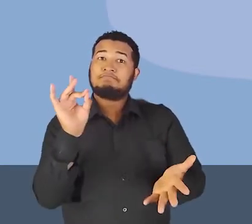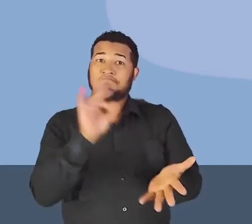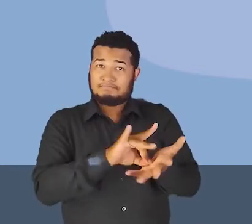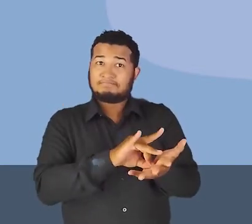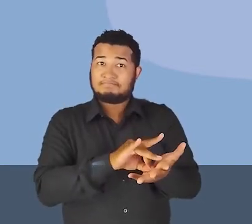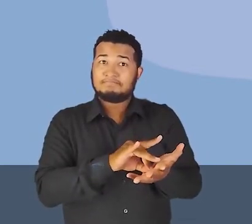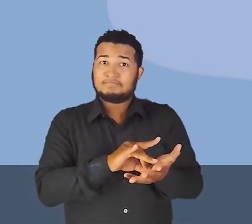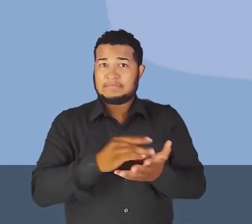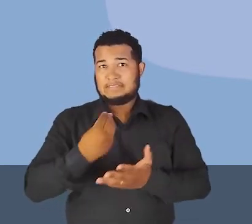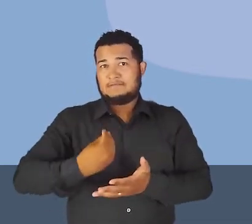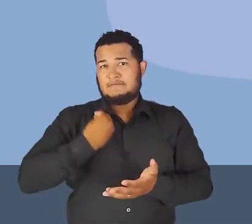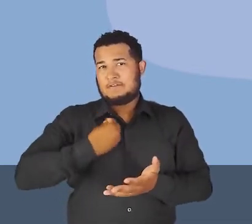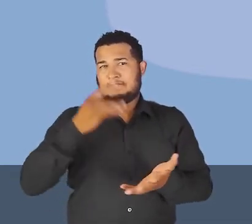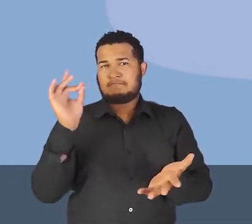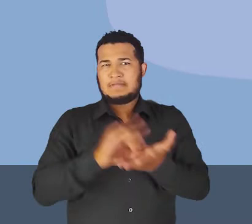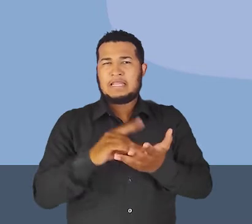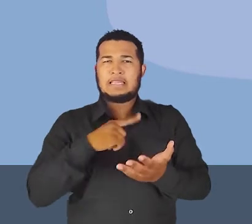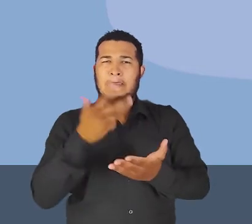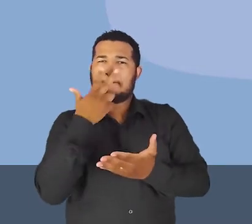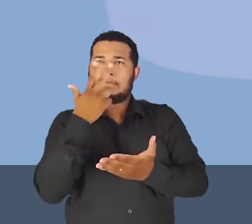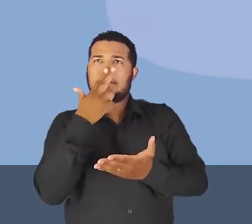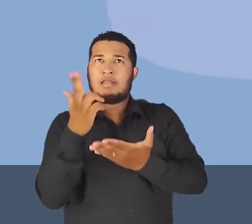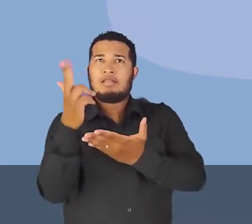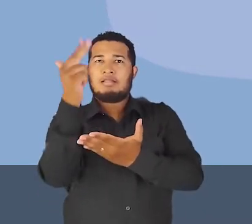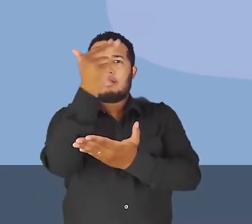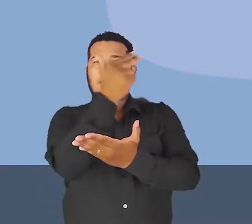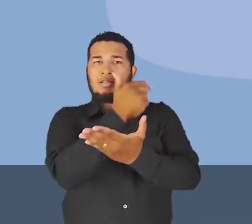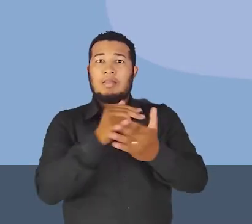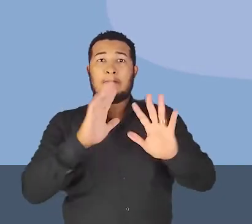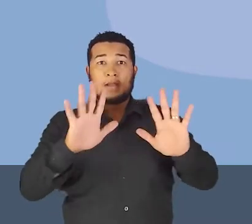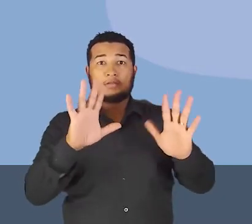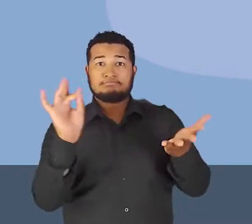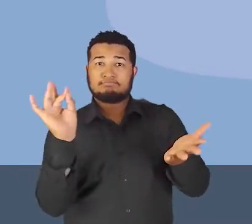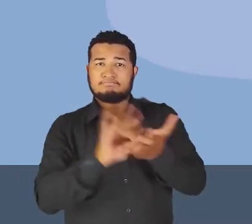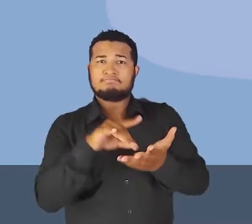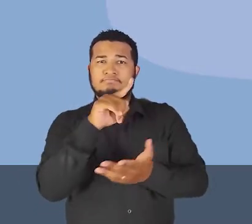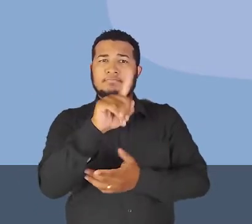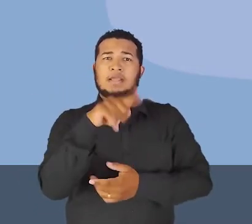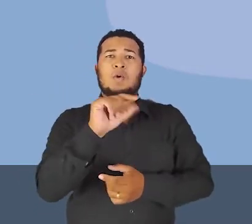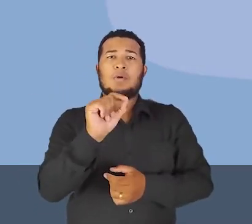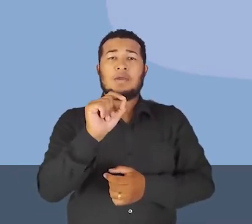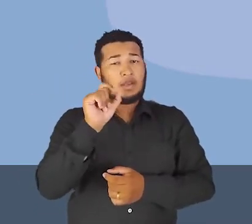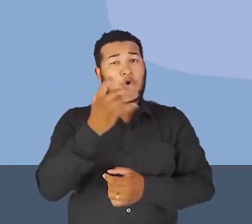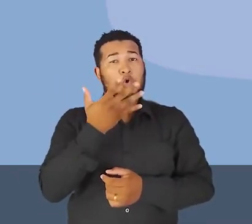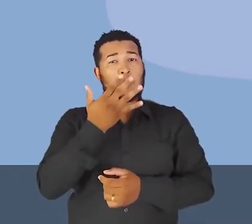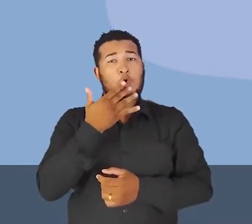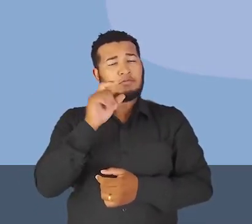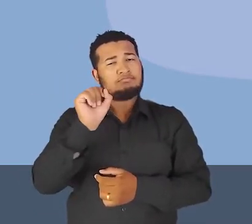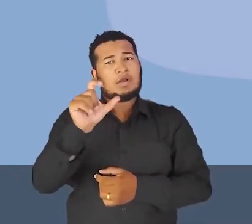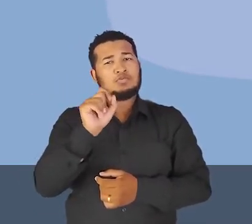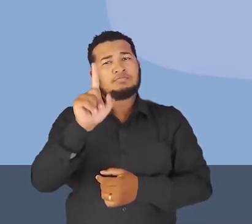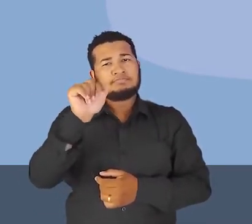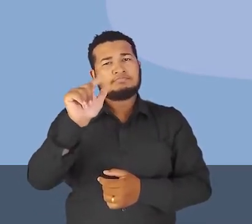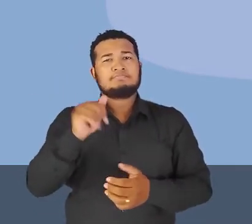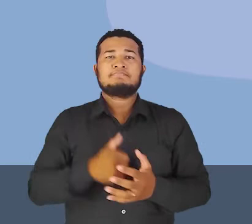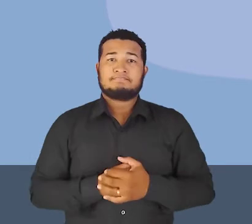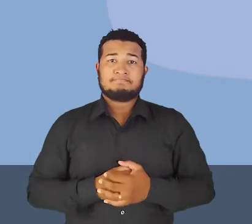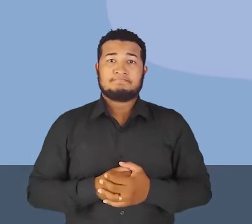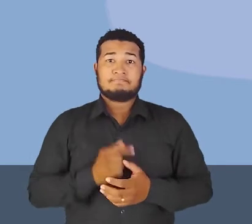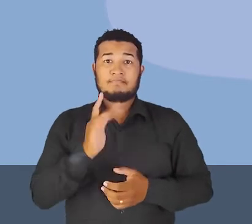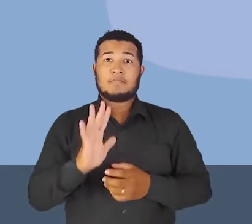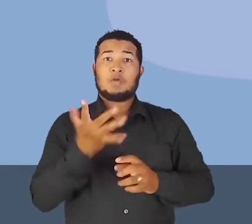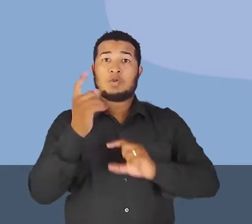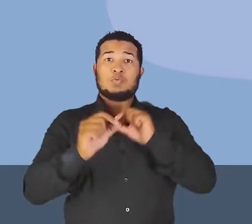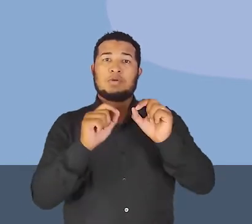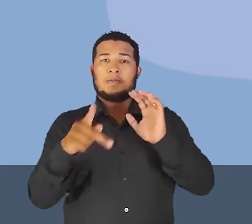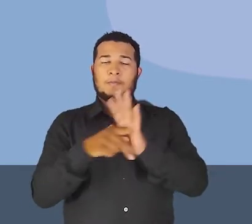né, aí eu tenho um desenho, mas essa solução originalmente, ela é azulada mesmo. Aí, o que vai acontecer